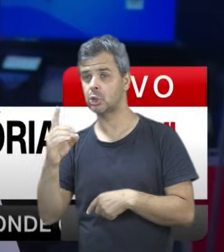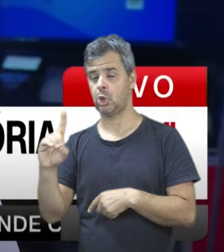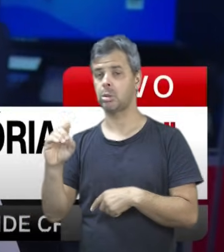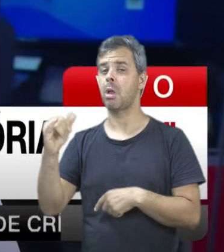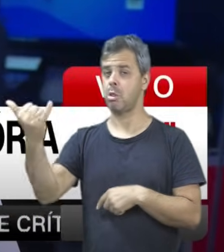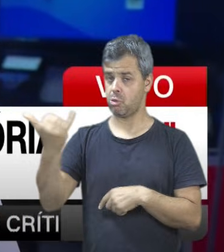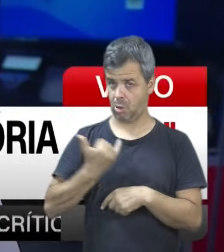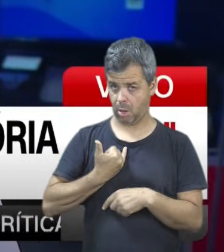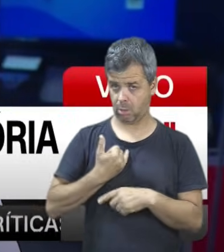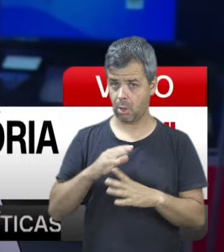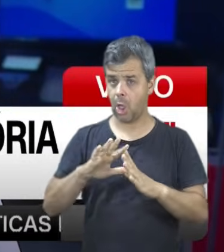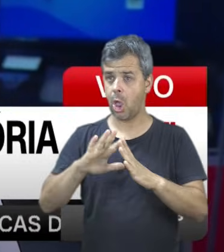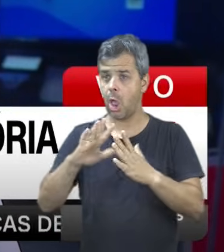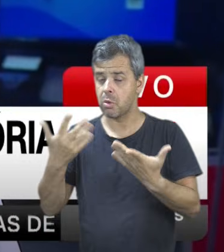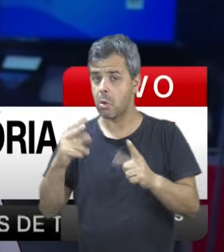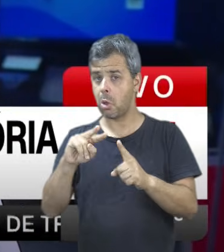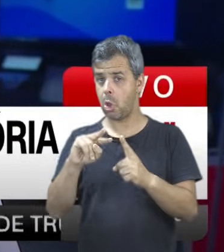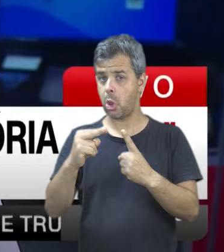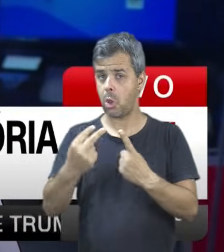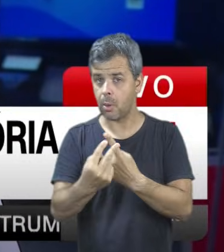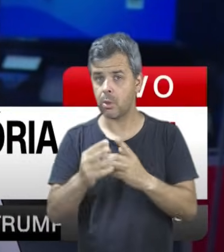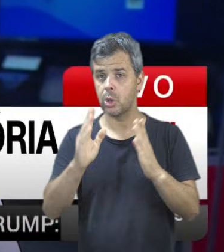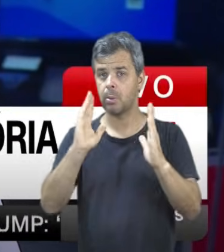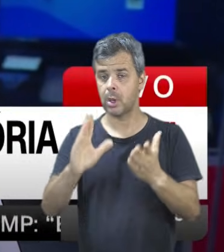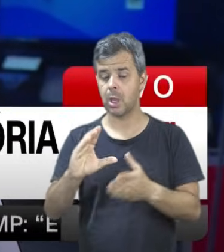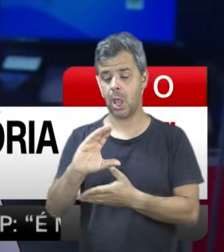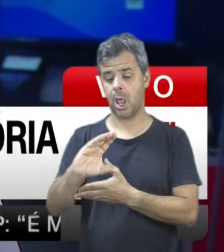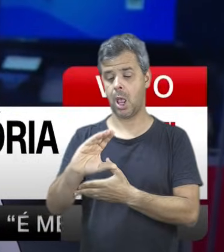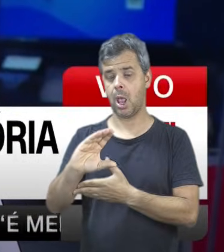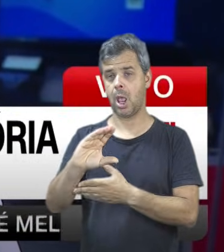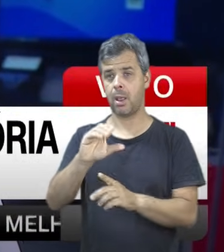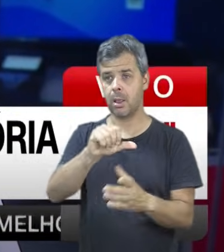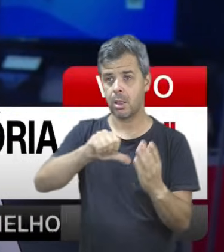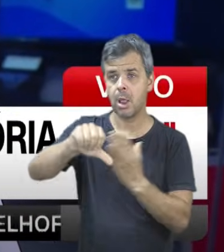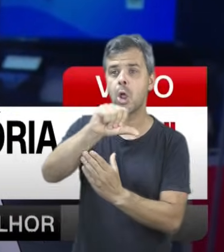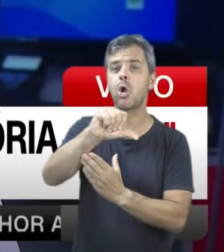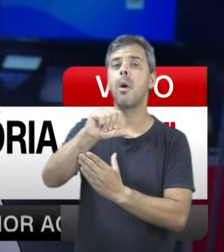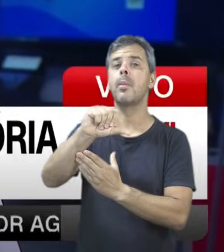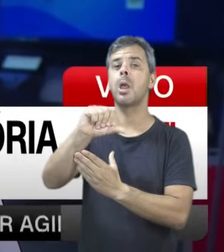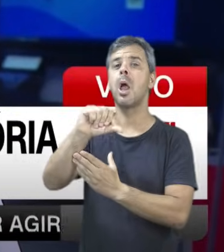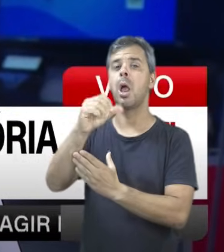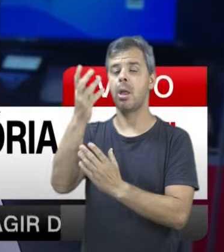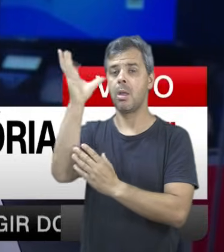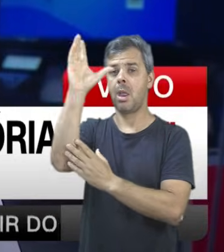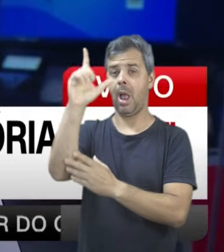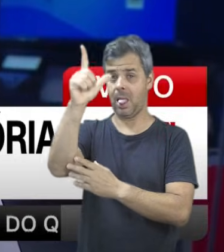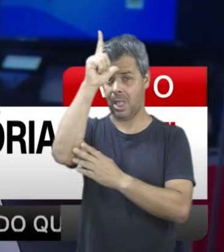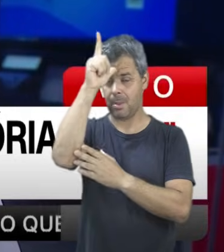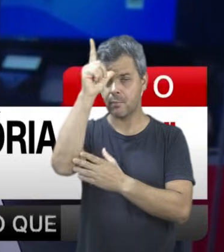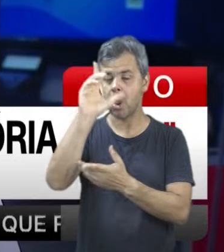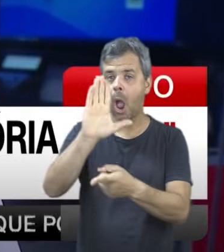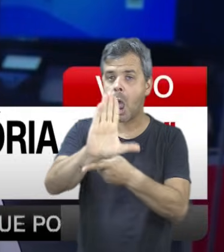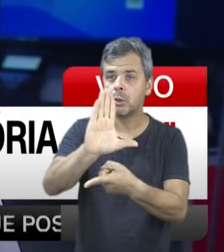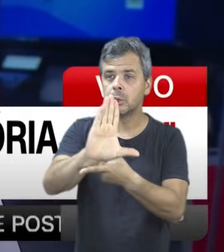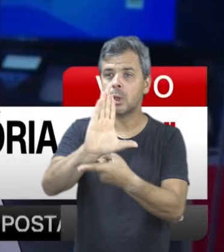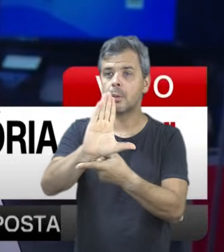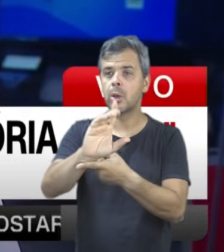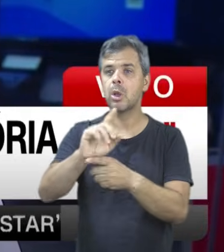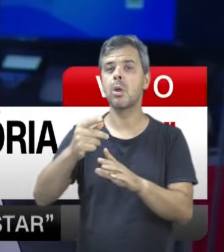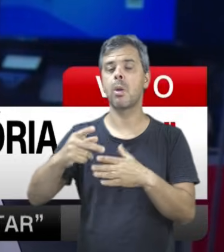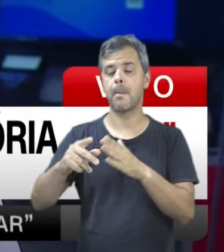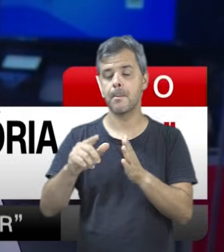anunciados. Tínhamos uma expectativa de que já na COP a Alemanha fosse fazer um aporte considerável, como o